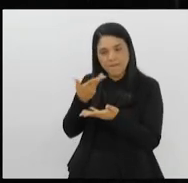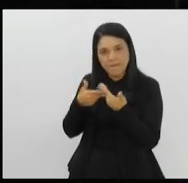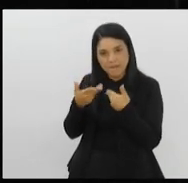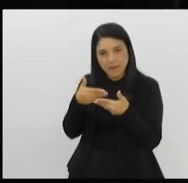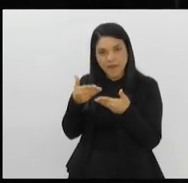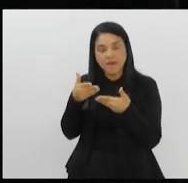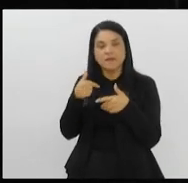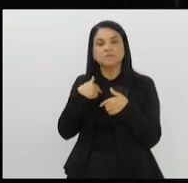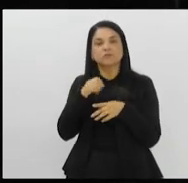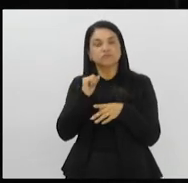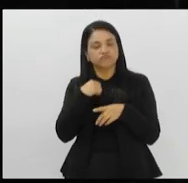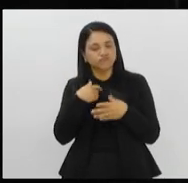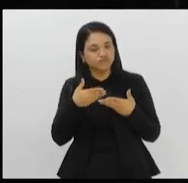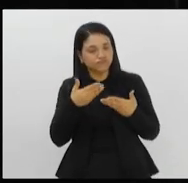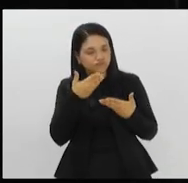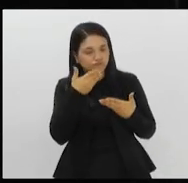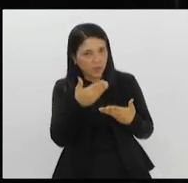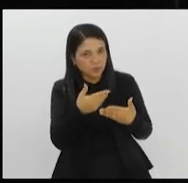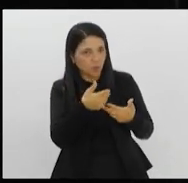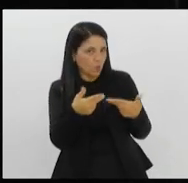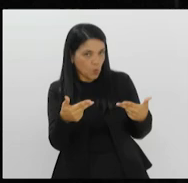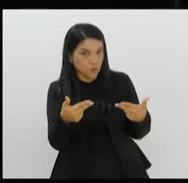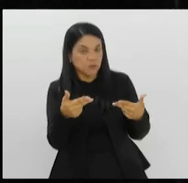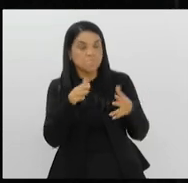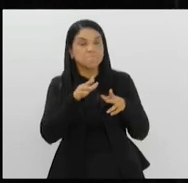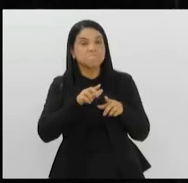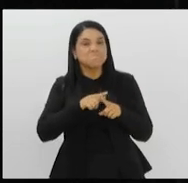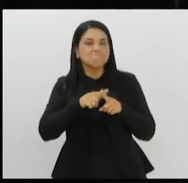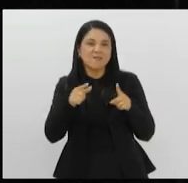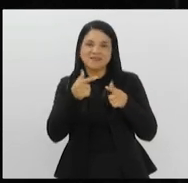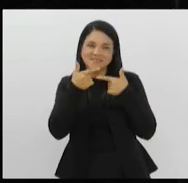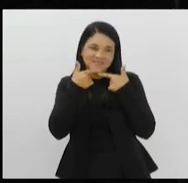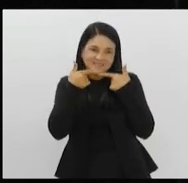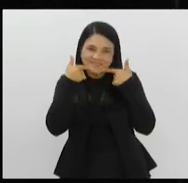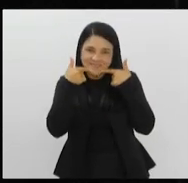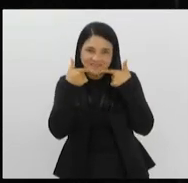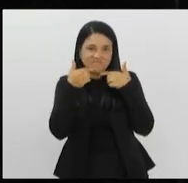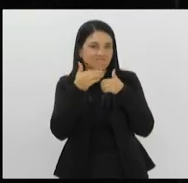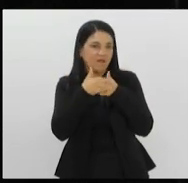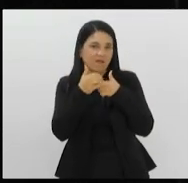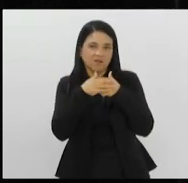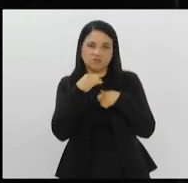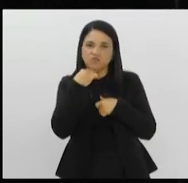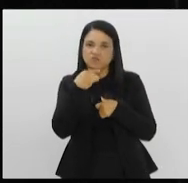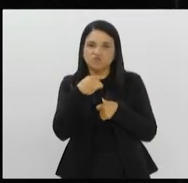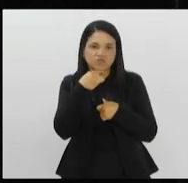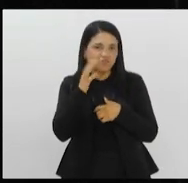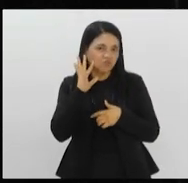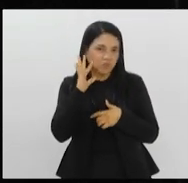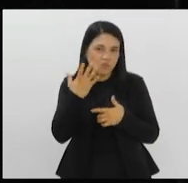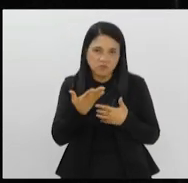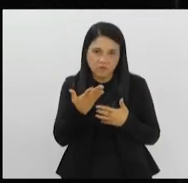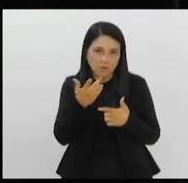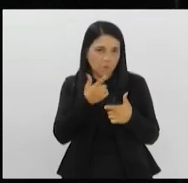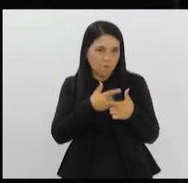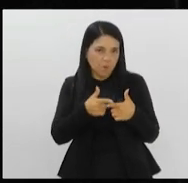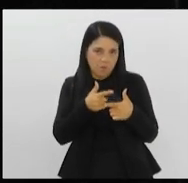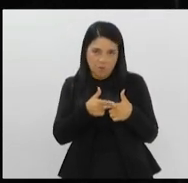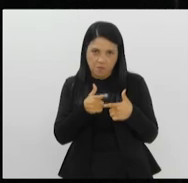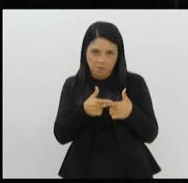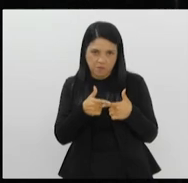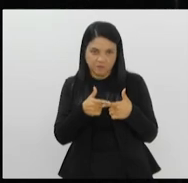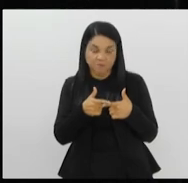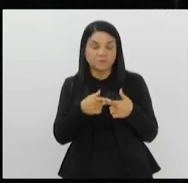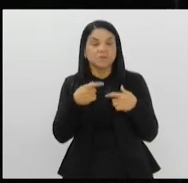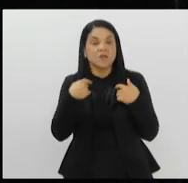vezes que bato em suas portas. Mas só simpatia e carinho não resolve problemas.